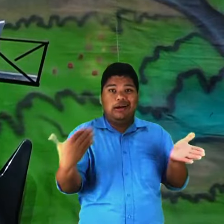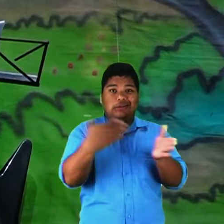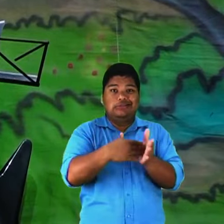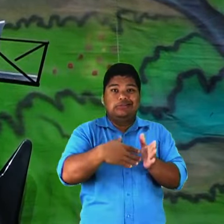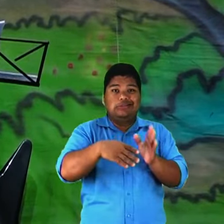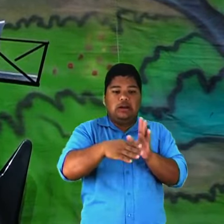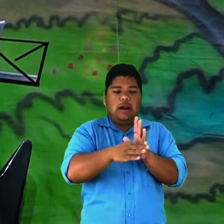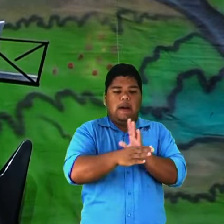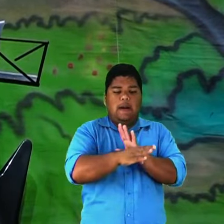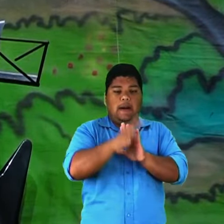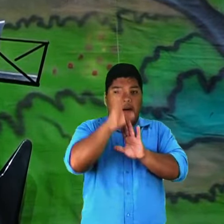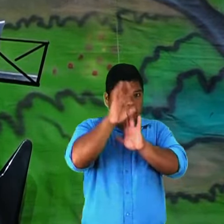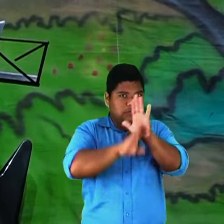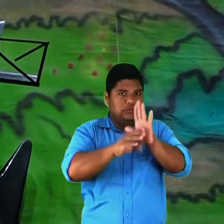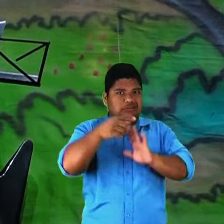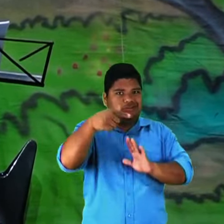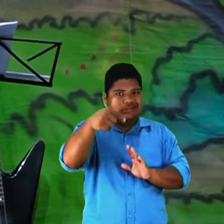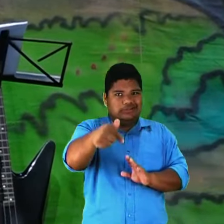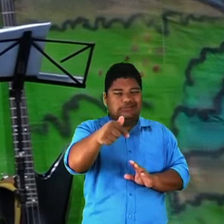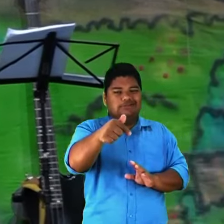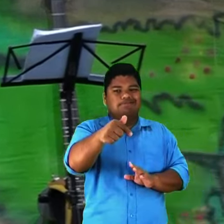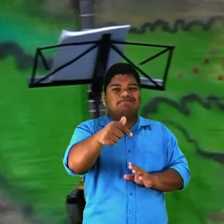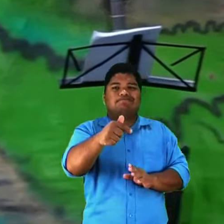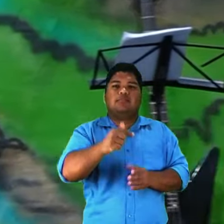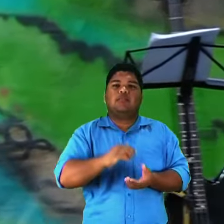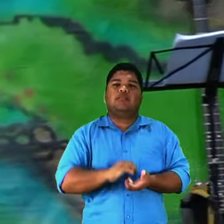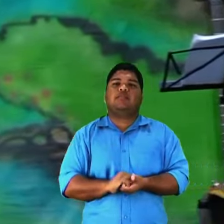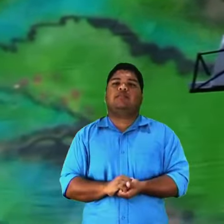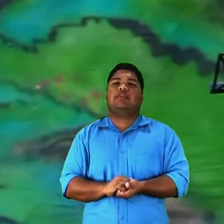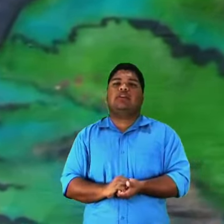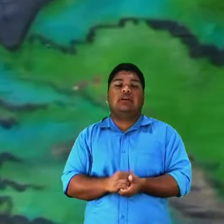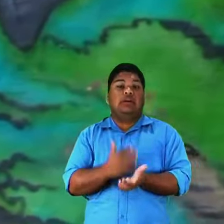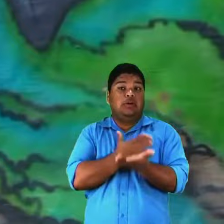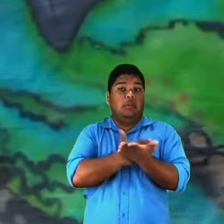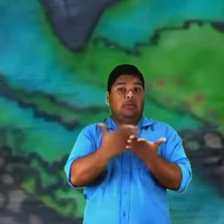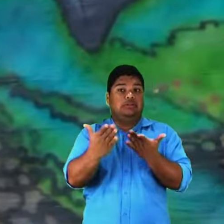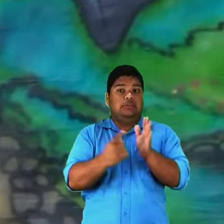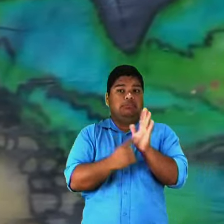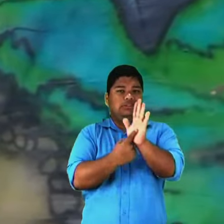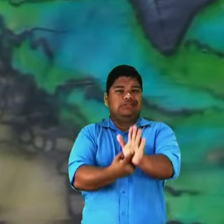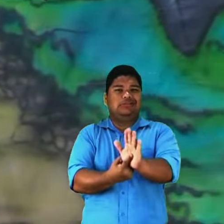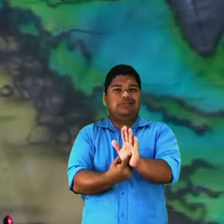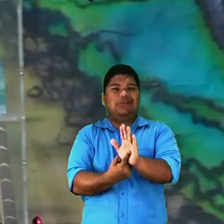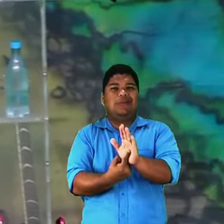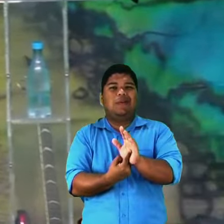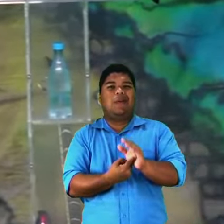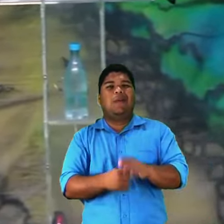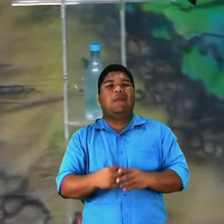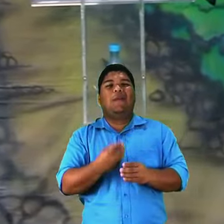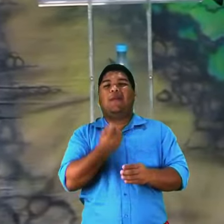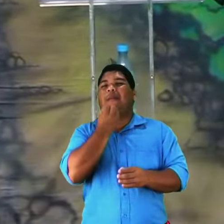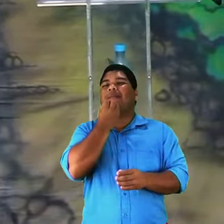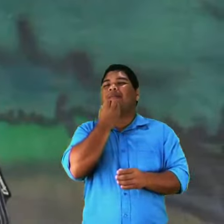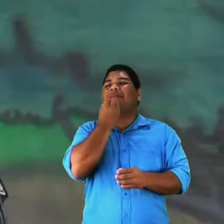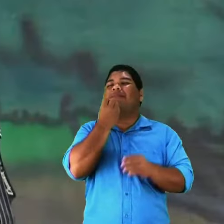7, ele começa apresentando aquilo que nós conhecemos como